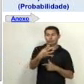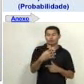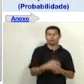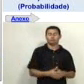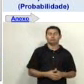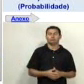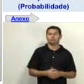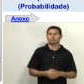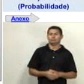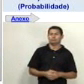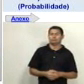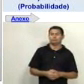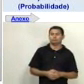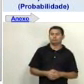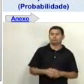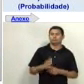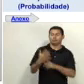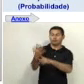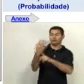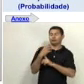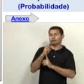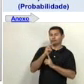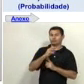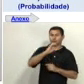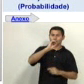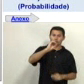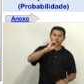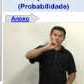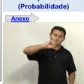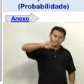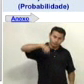4. Isso me dá um valor de